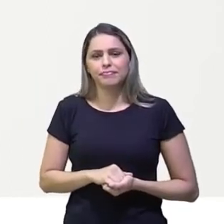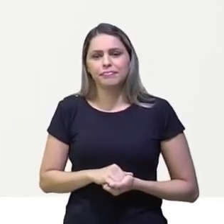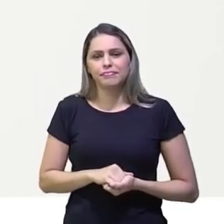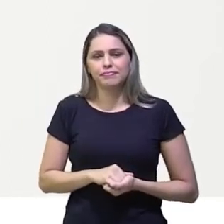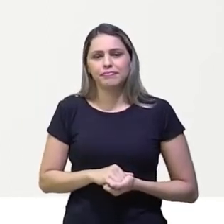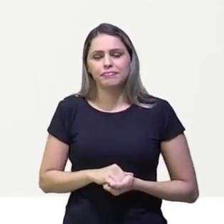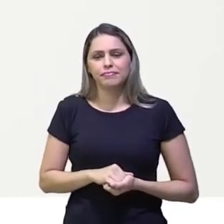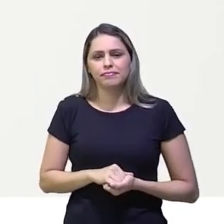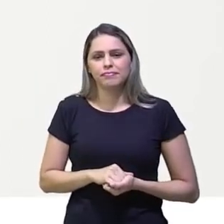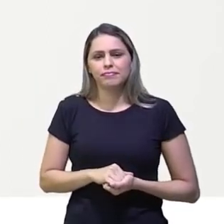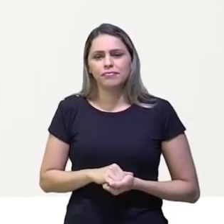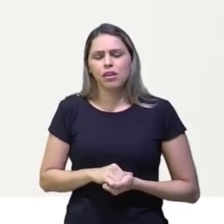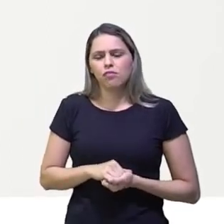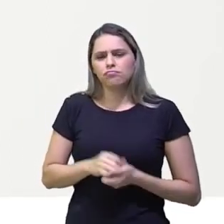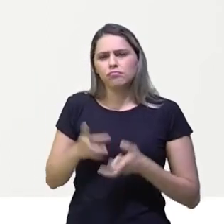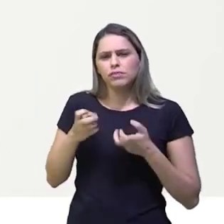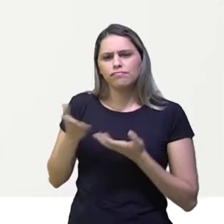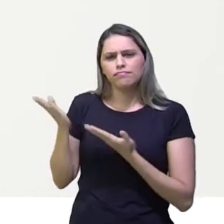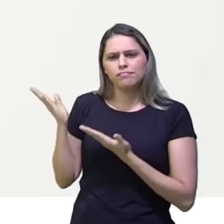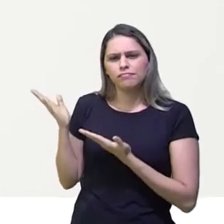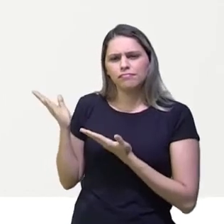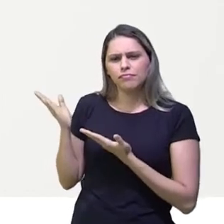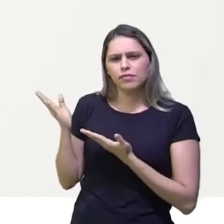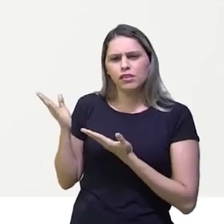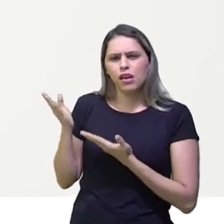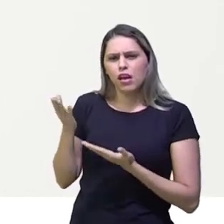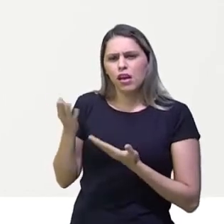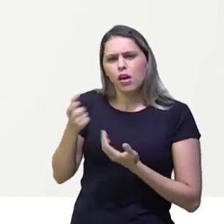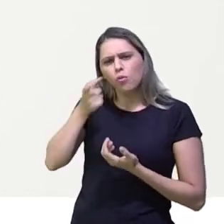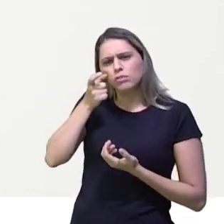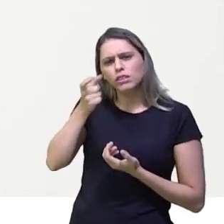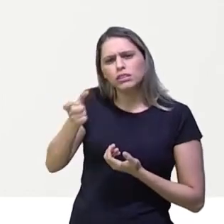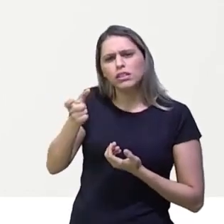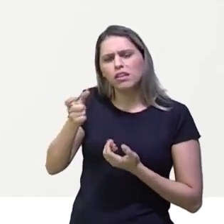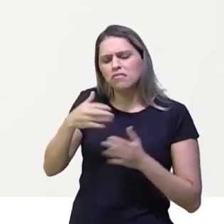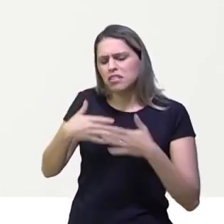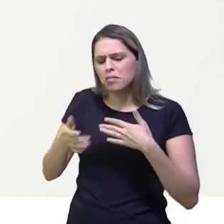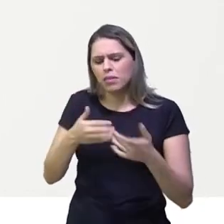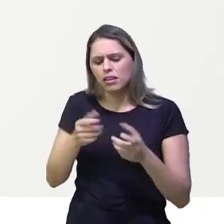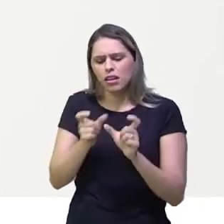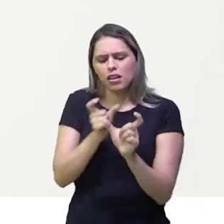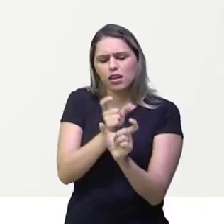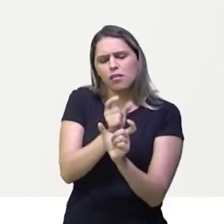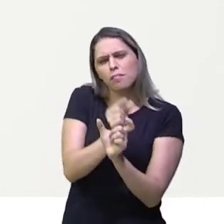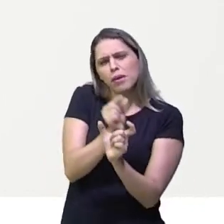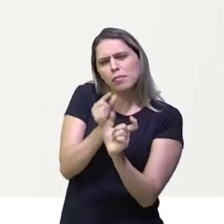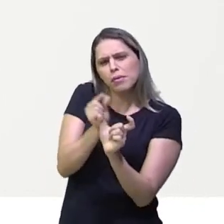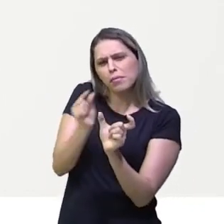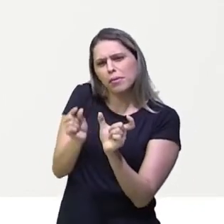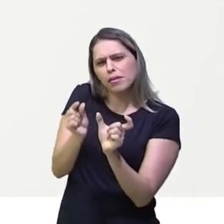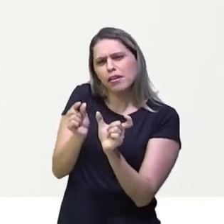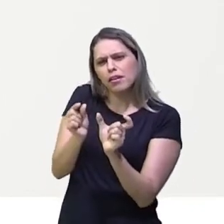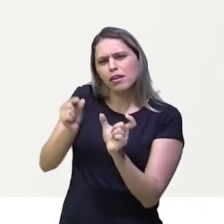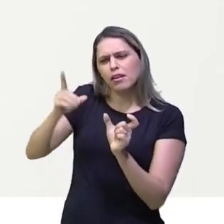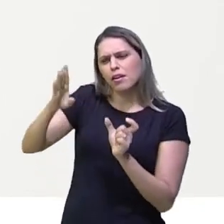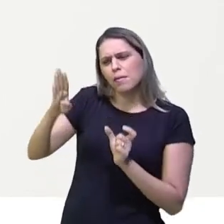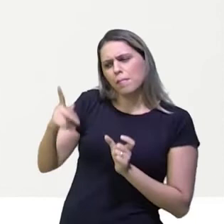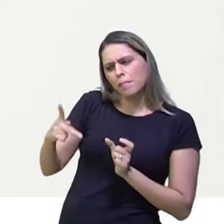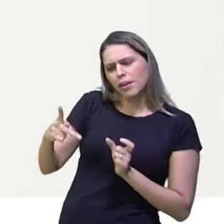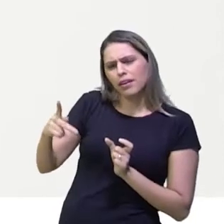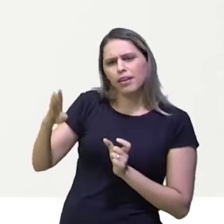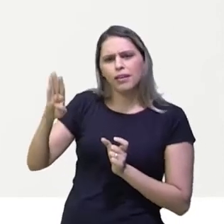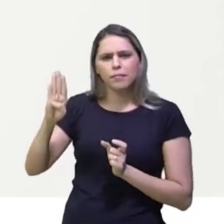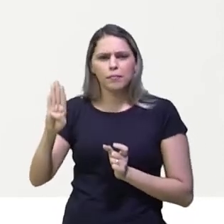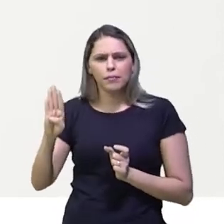na nossa próxima cartela. Diz assim, ó, observe que independente do lugar que as letras P, B, T,